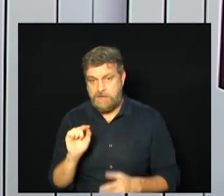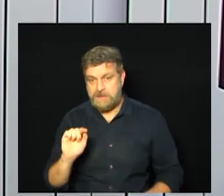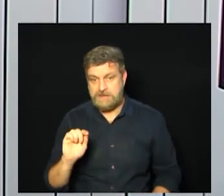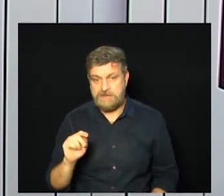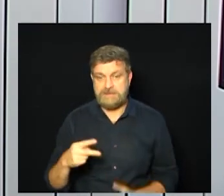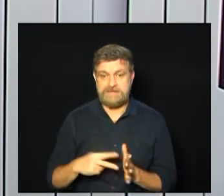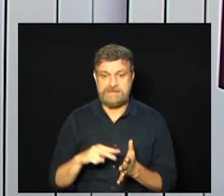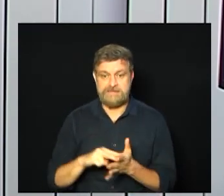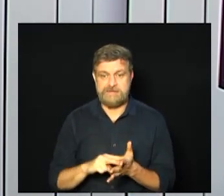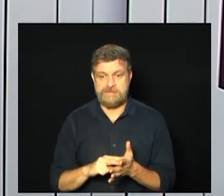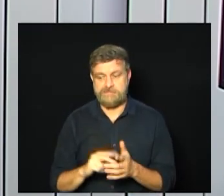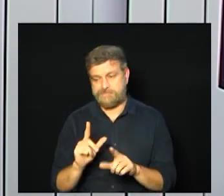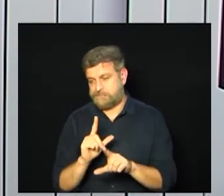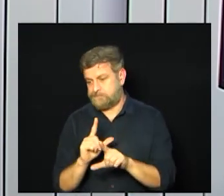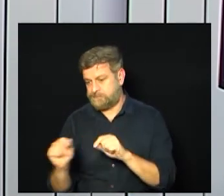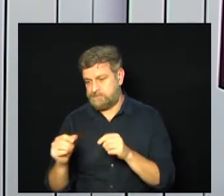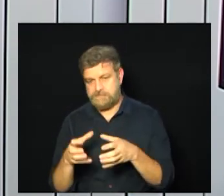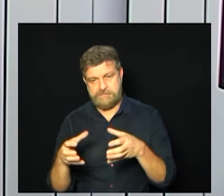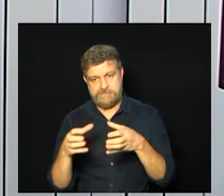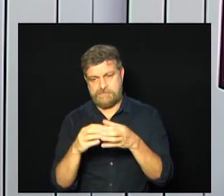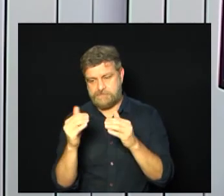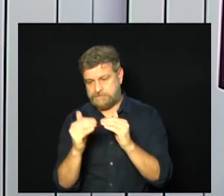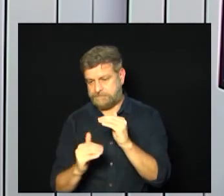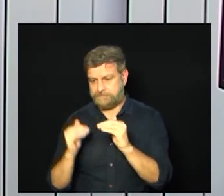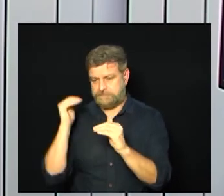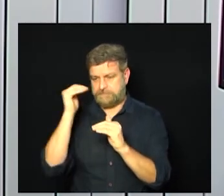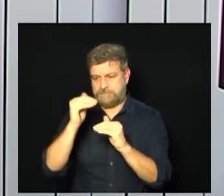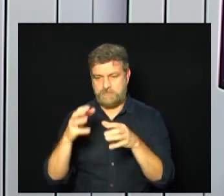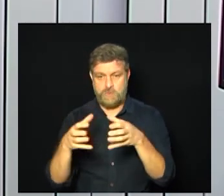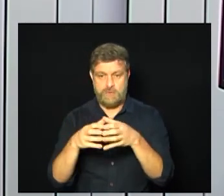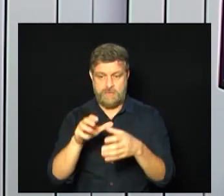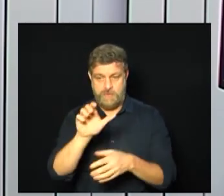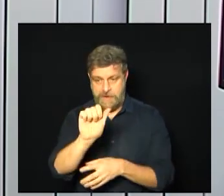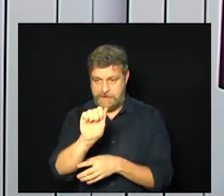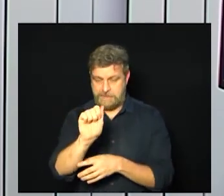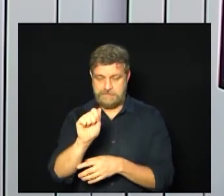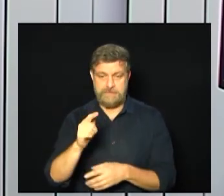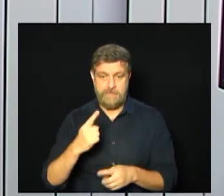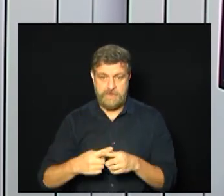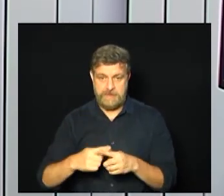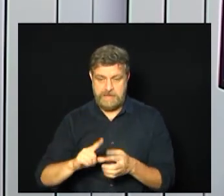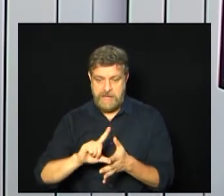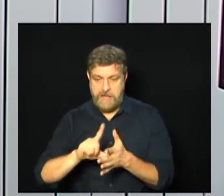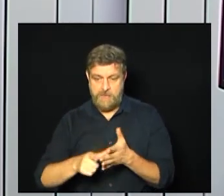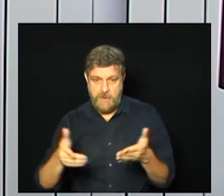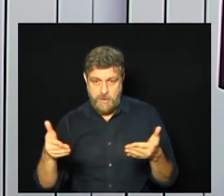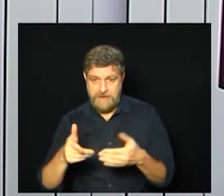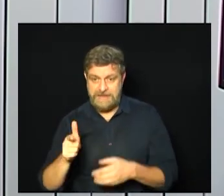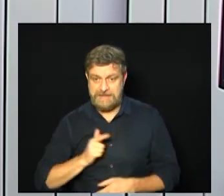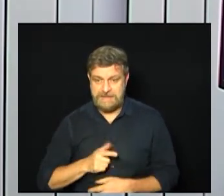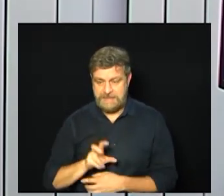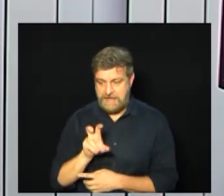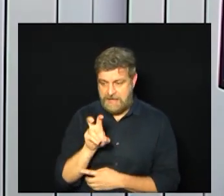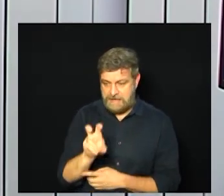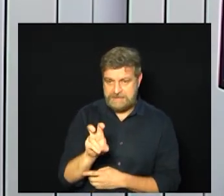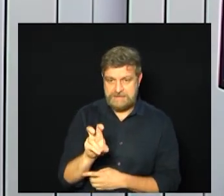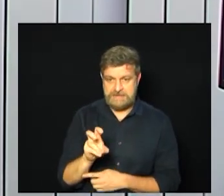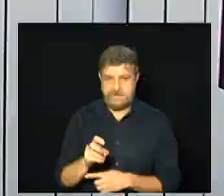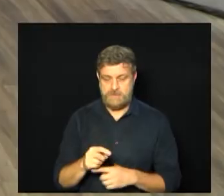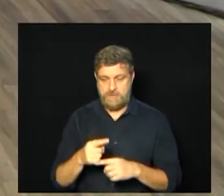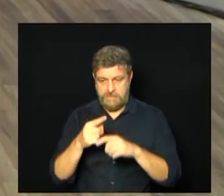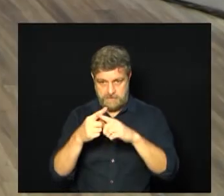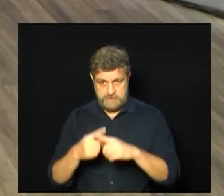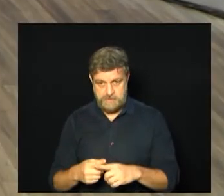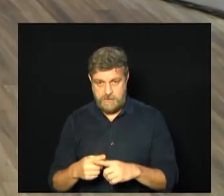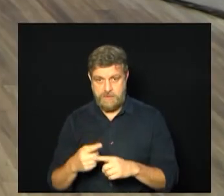se despede do sonho do acesso à primeira divisão, porque depois de hoje restam apenas 5 rodadas. Já está aqui na